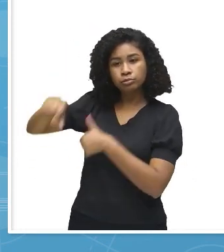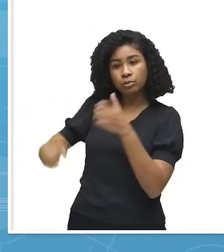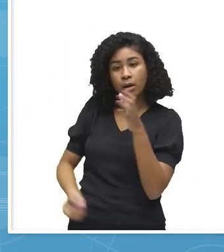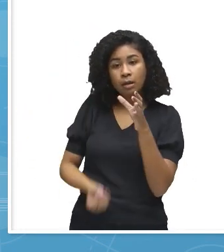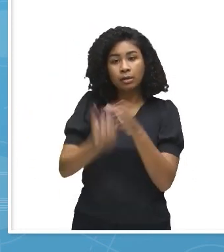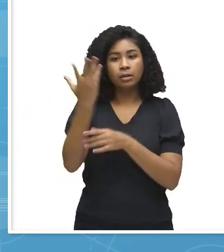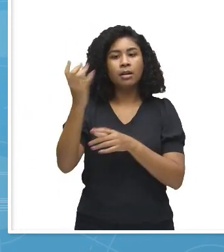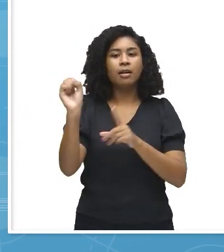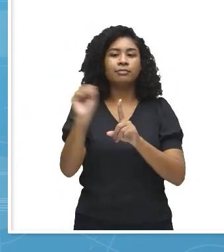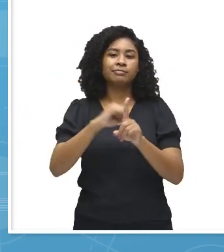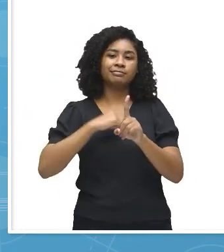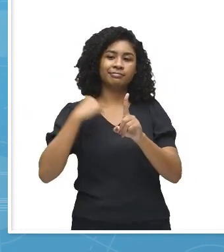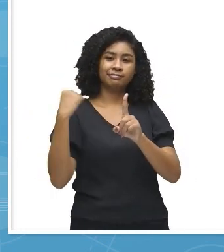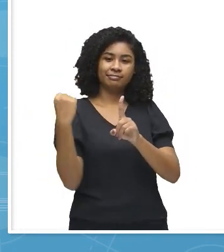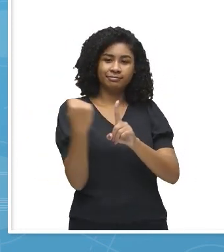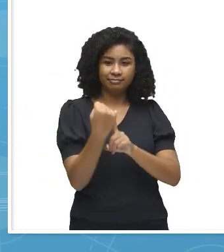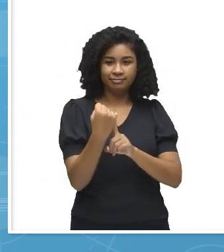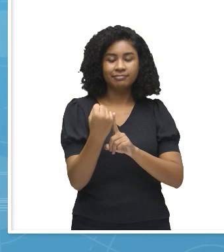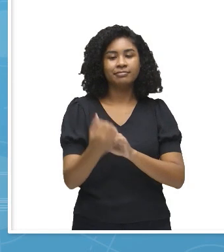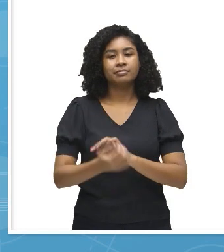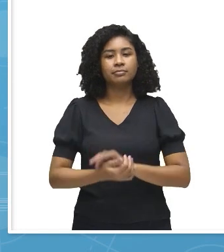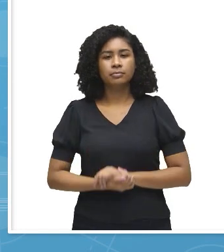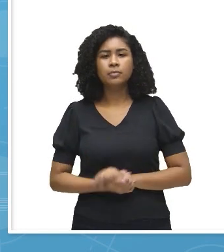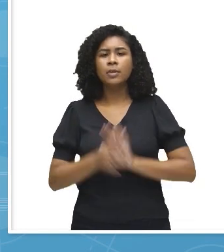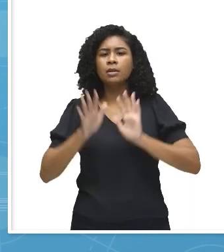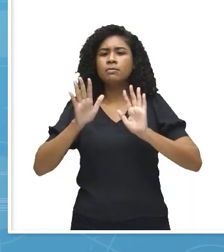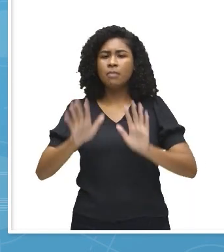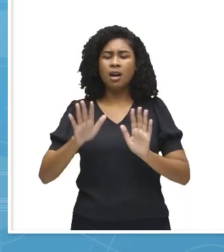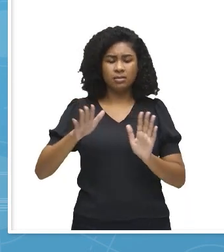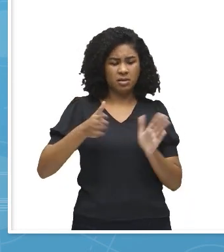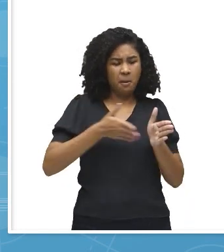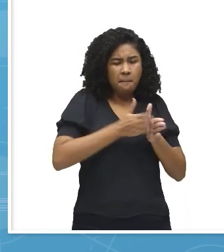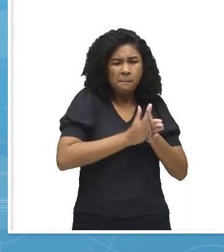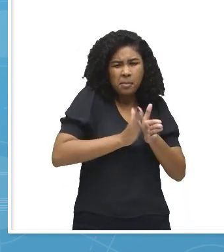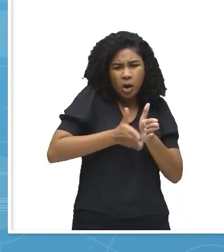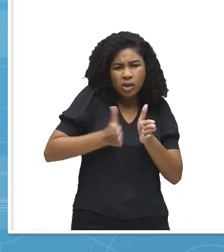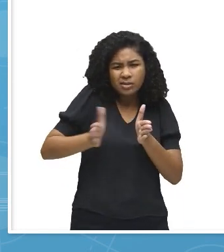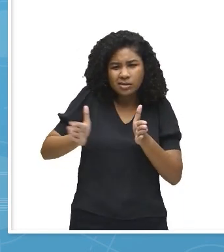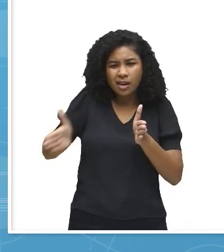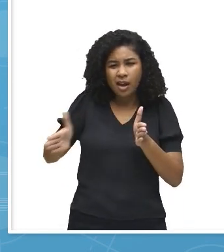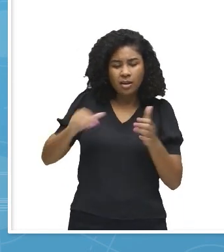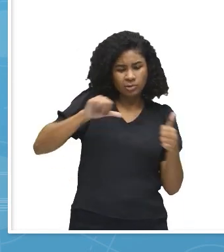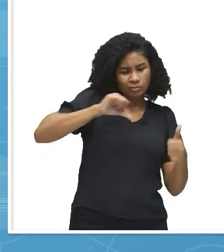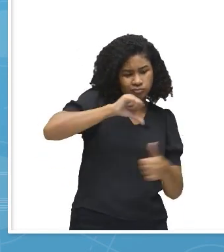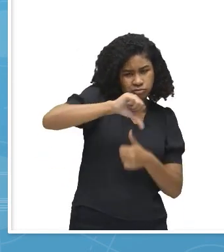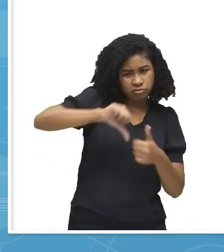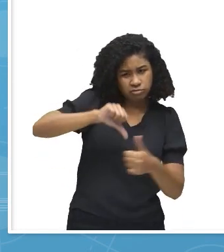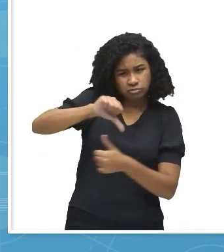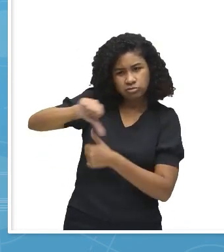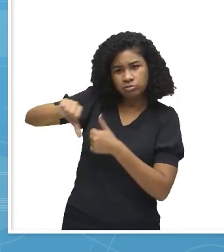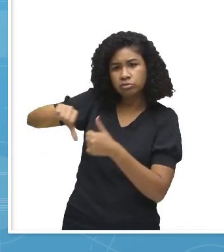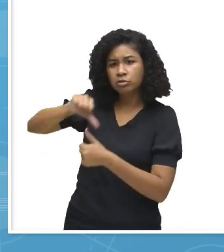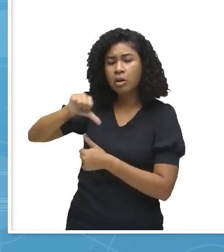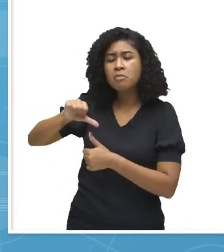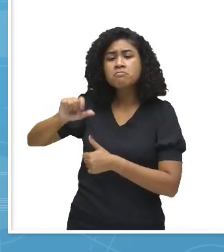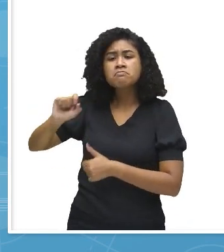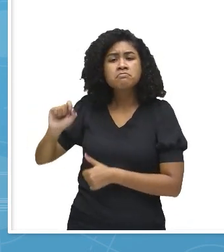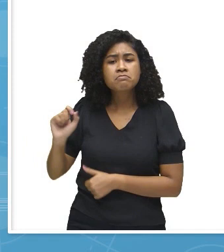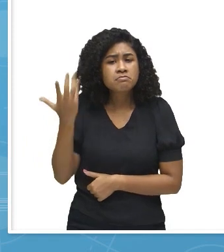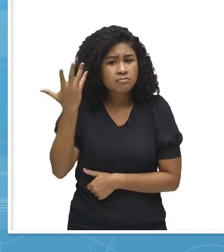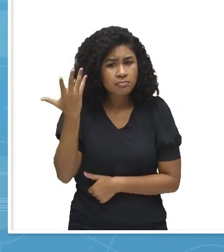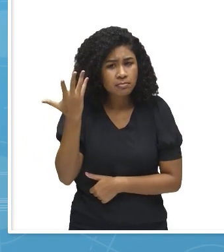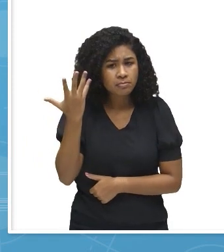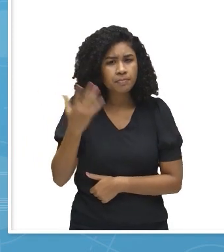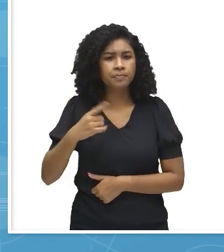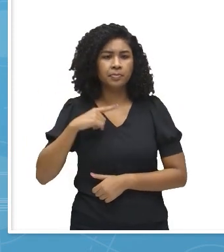sociedade. Entre os efeitos aí desse processo sobre o espaço geográfico, então a gente marcou aí, nós temos aí